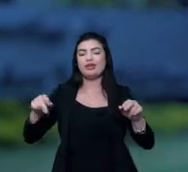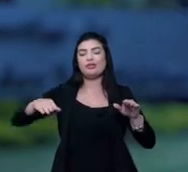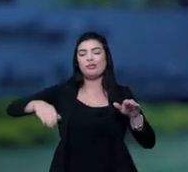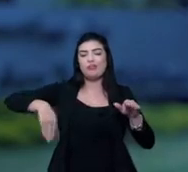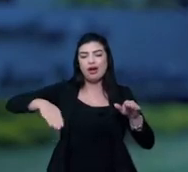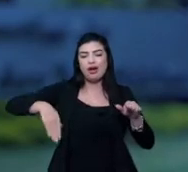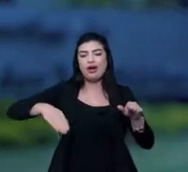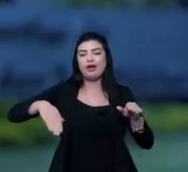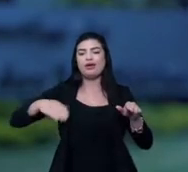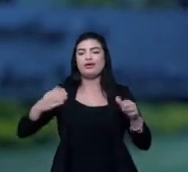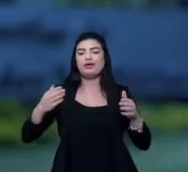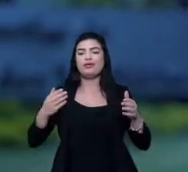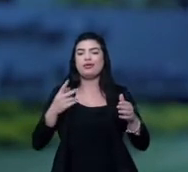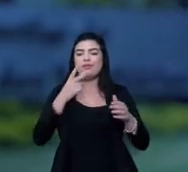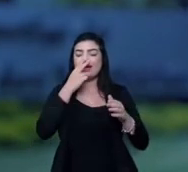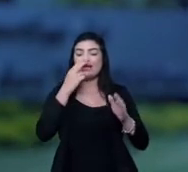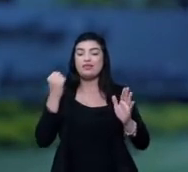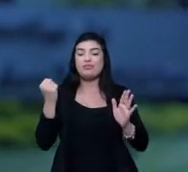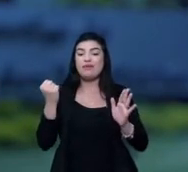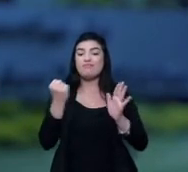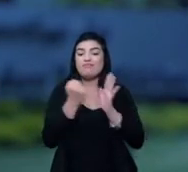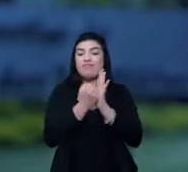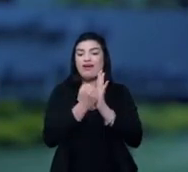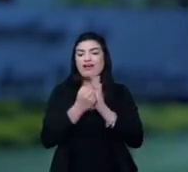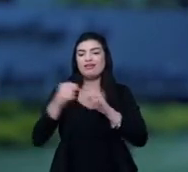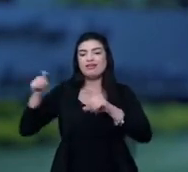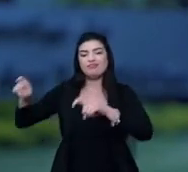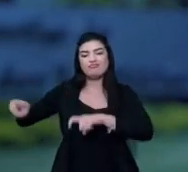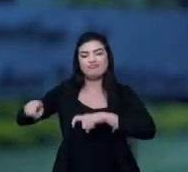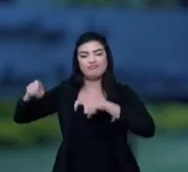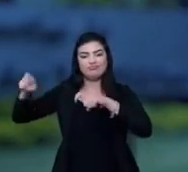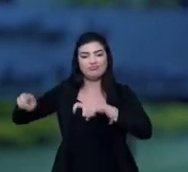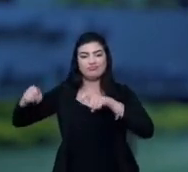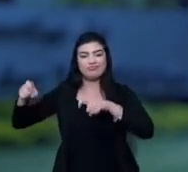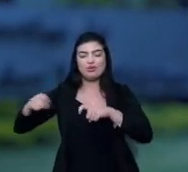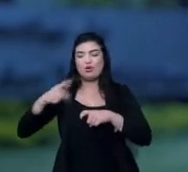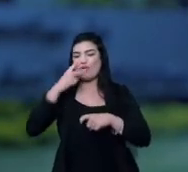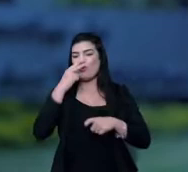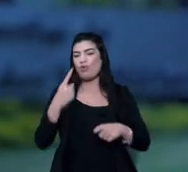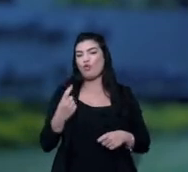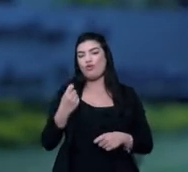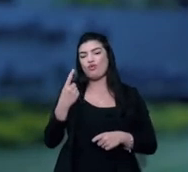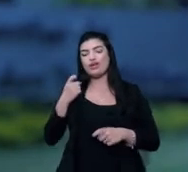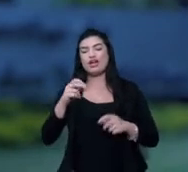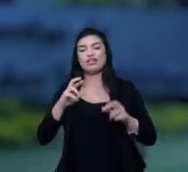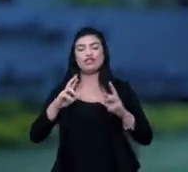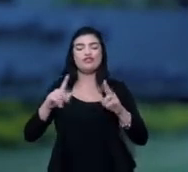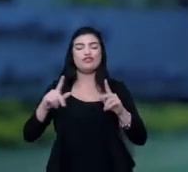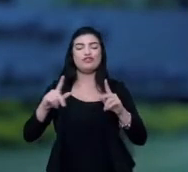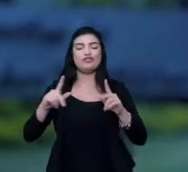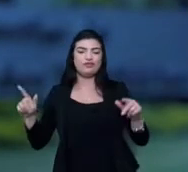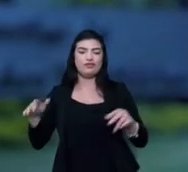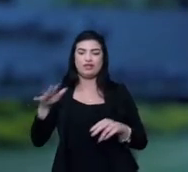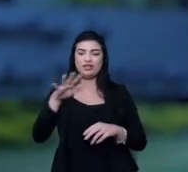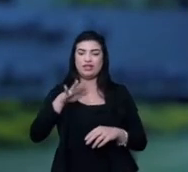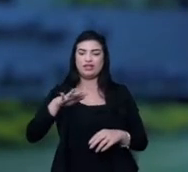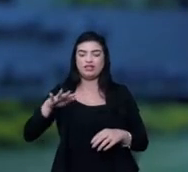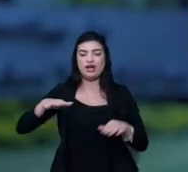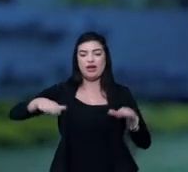parece que uma identidade sertaneja, ou algumas identidades sertanejas, que distingue do sertão, do litoral